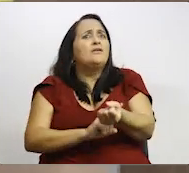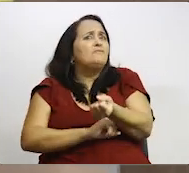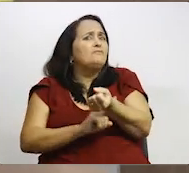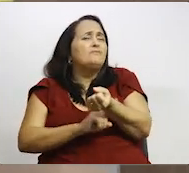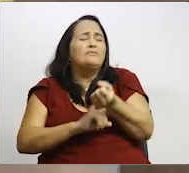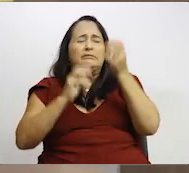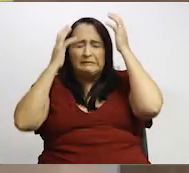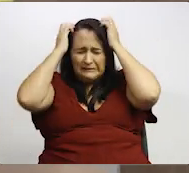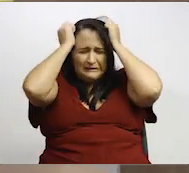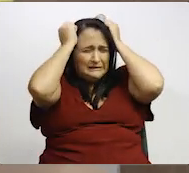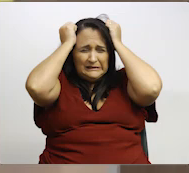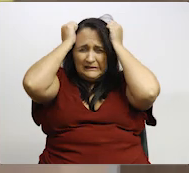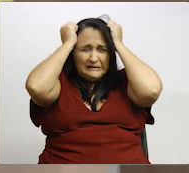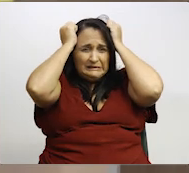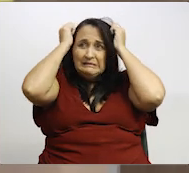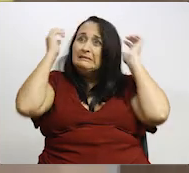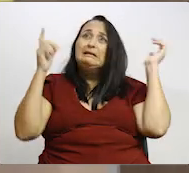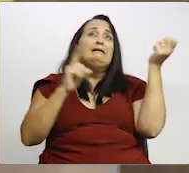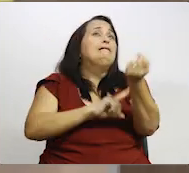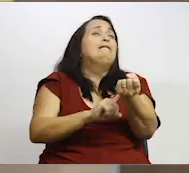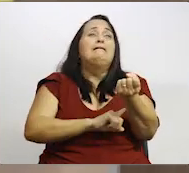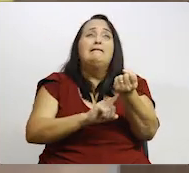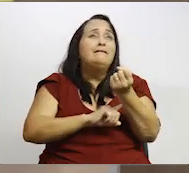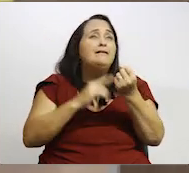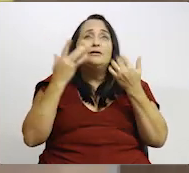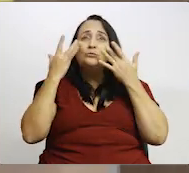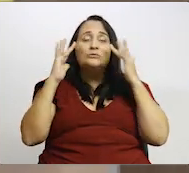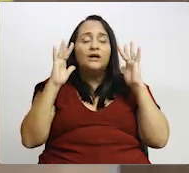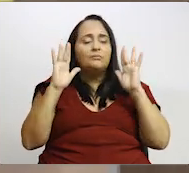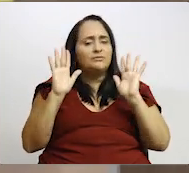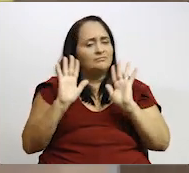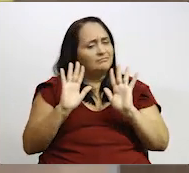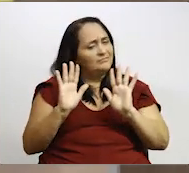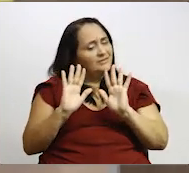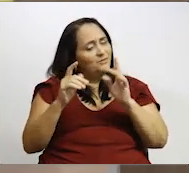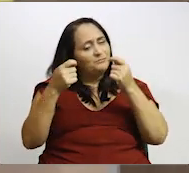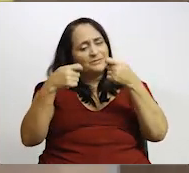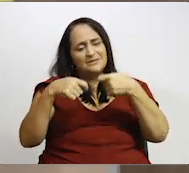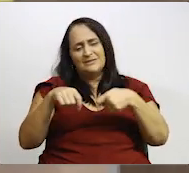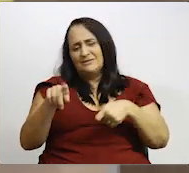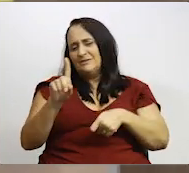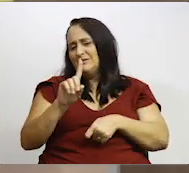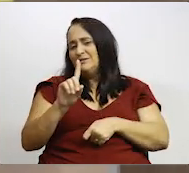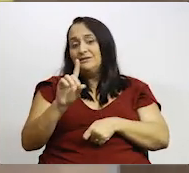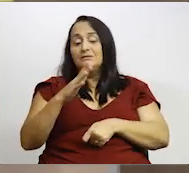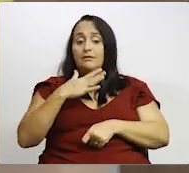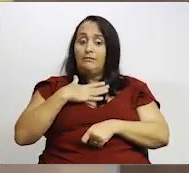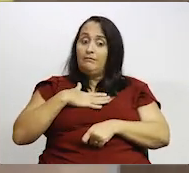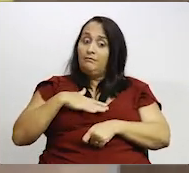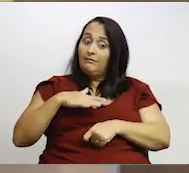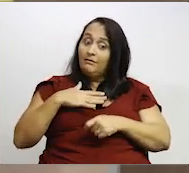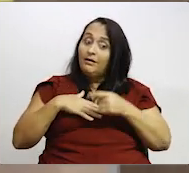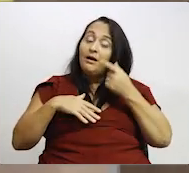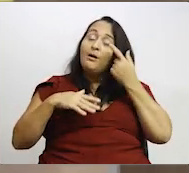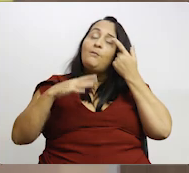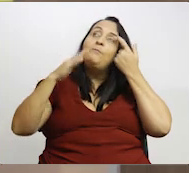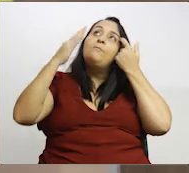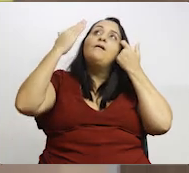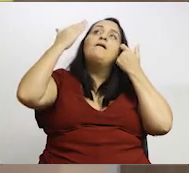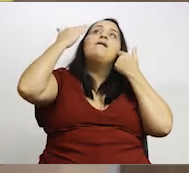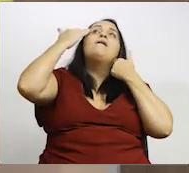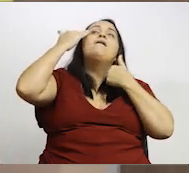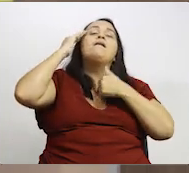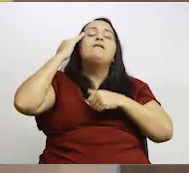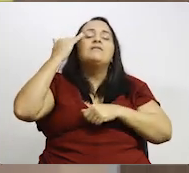ficar nervoso, nem puxar os cabelos. Por quê? Você já entendeu agora que